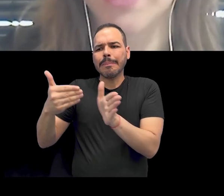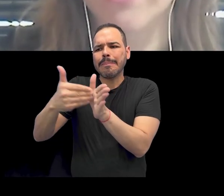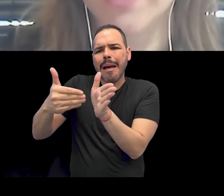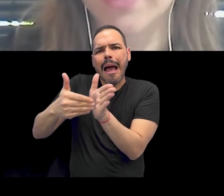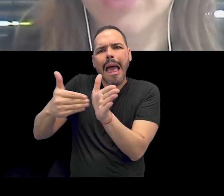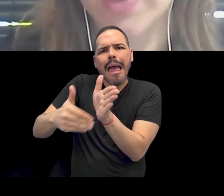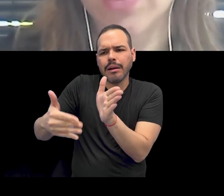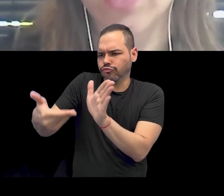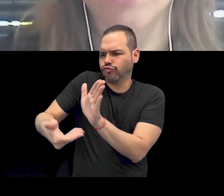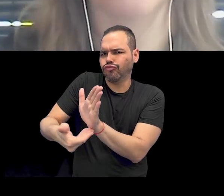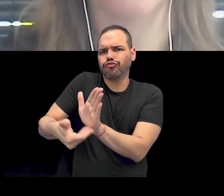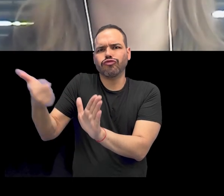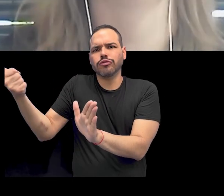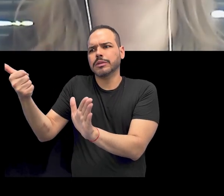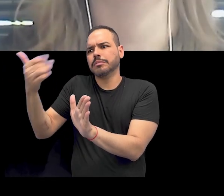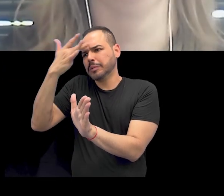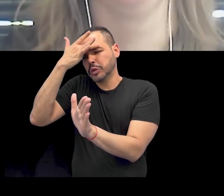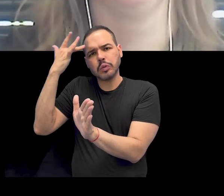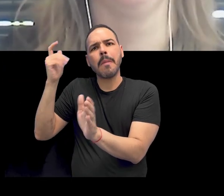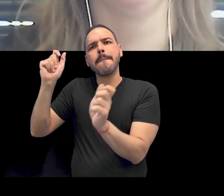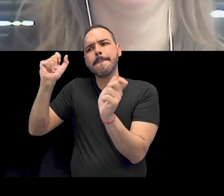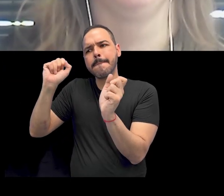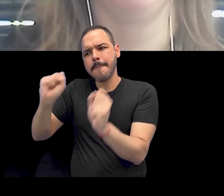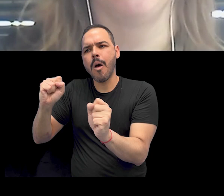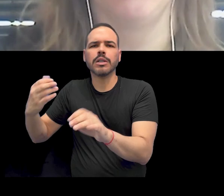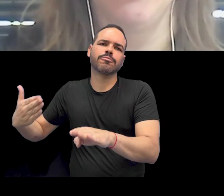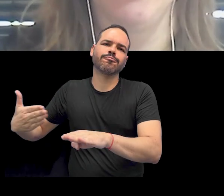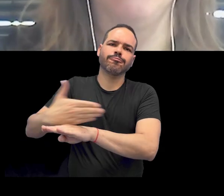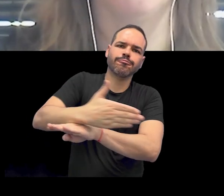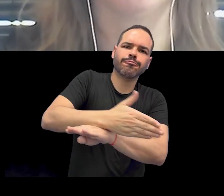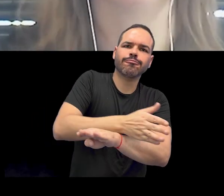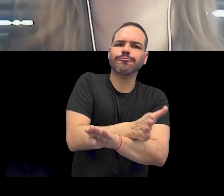a barreira física do acesso. Órtese e